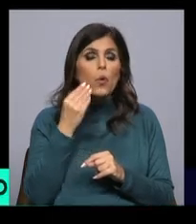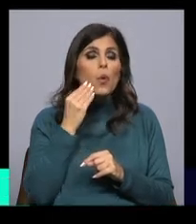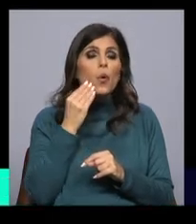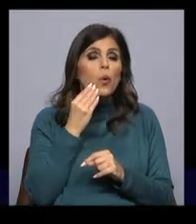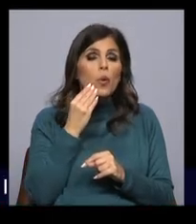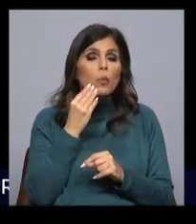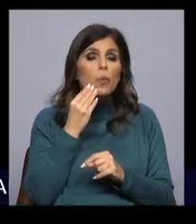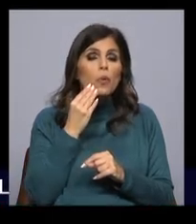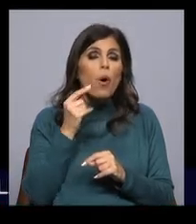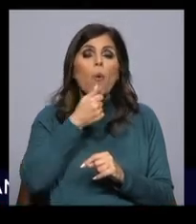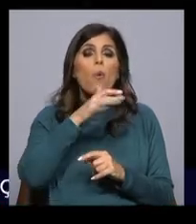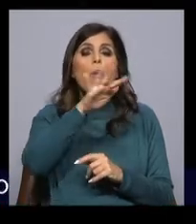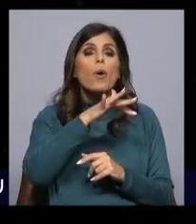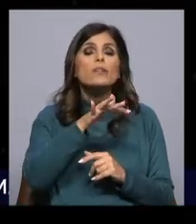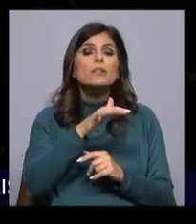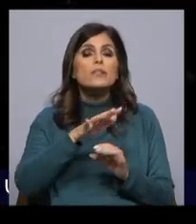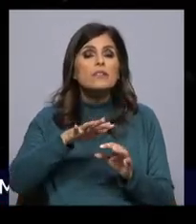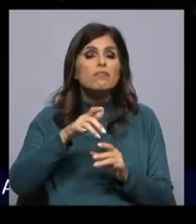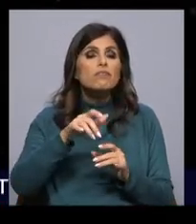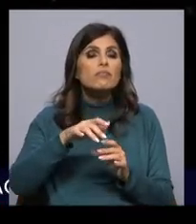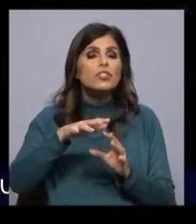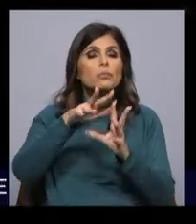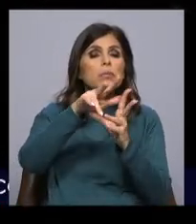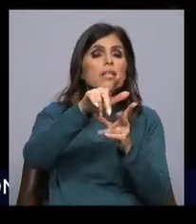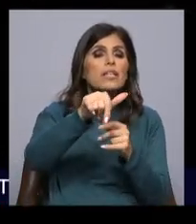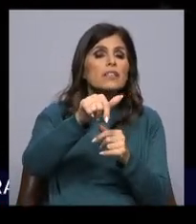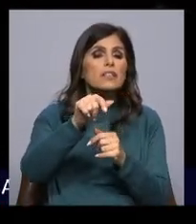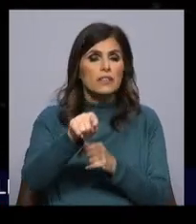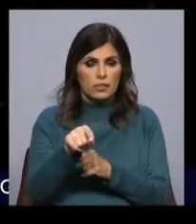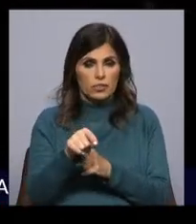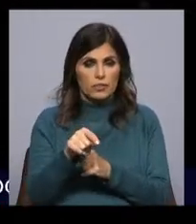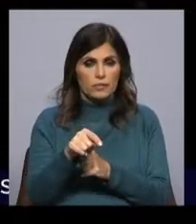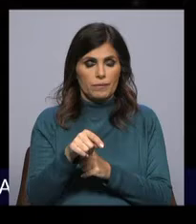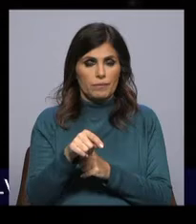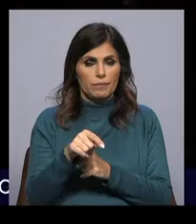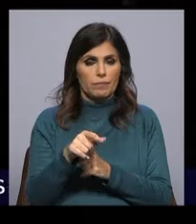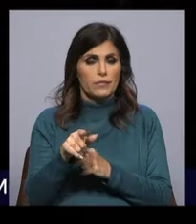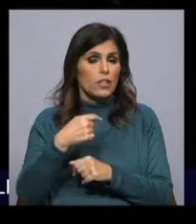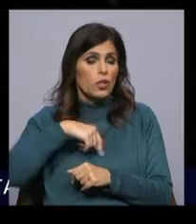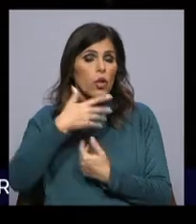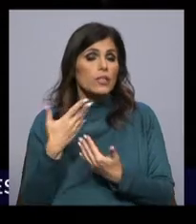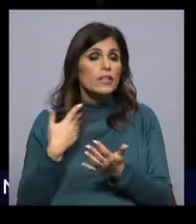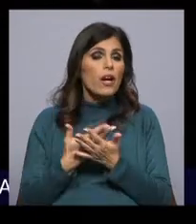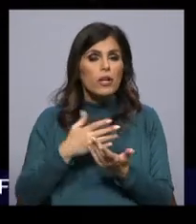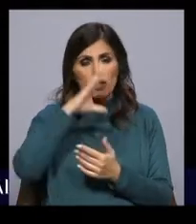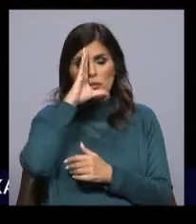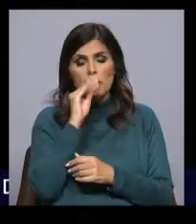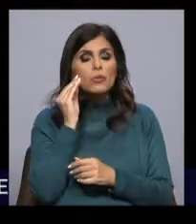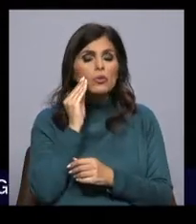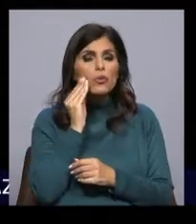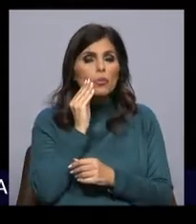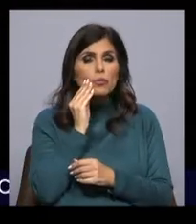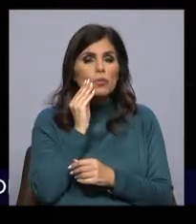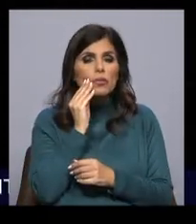por onde é que andam e quem são estes planetas vagabundos? Olha, porque nós ainda hoje não temos uma noção muito precisa sobre como é que eles acabaram por